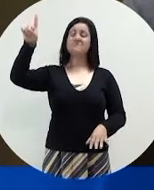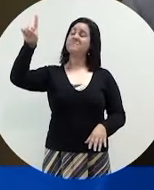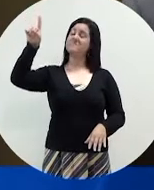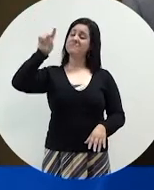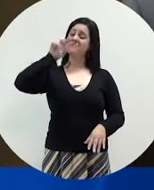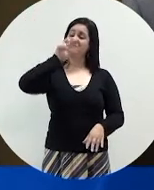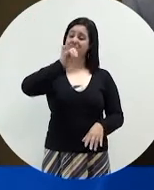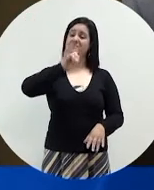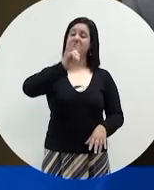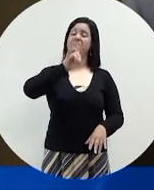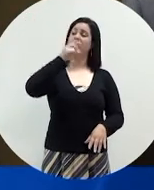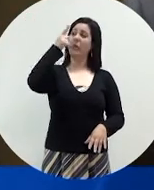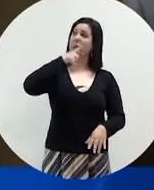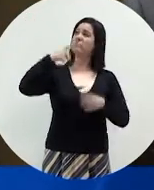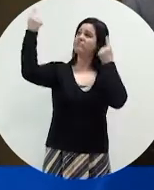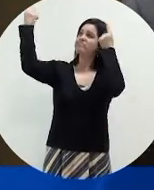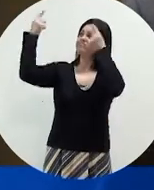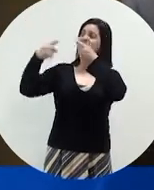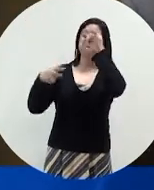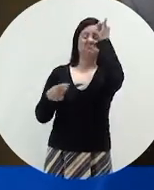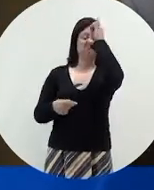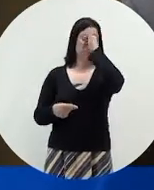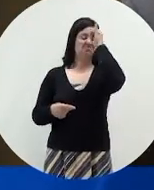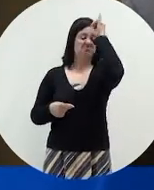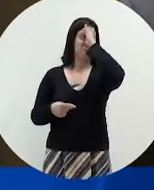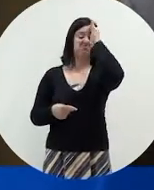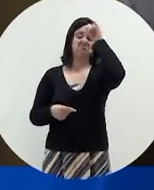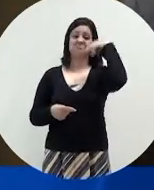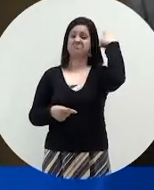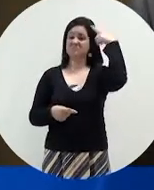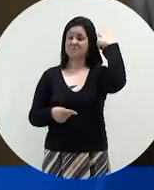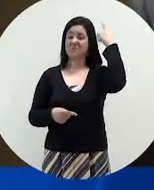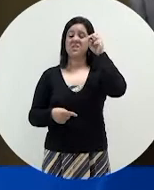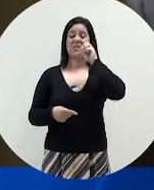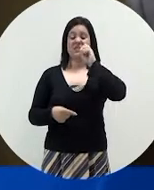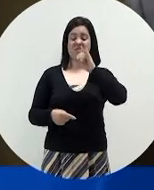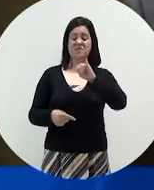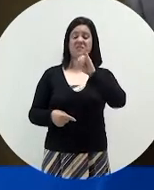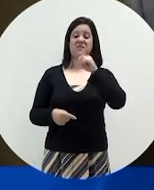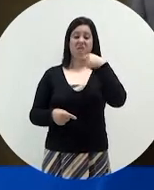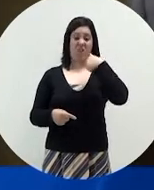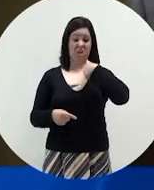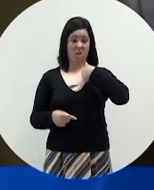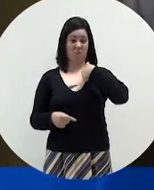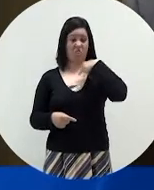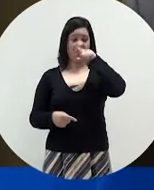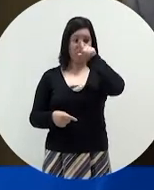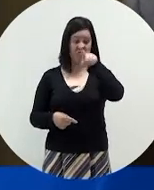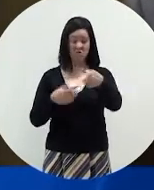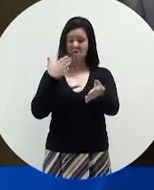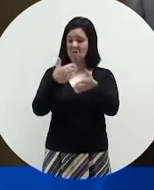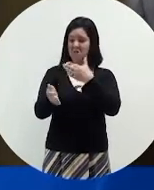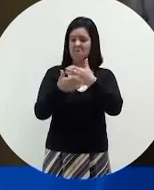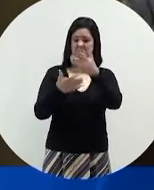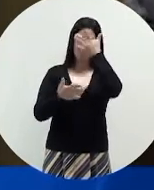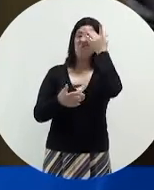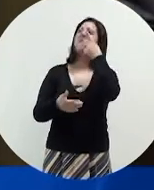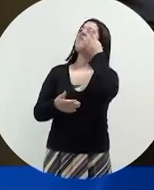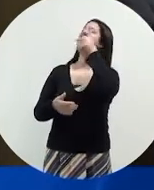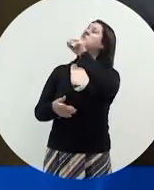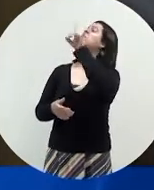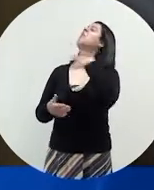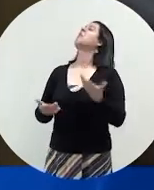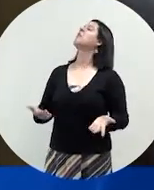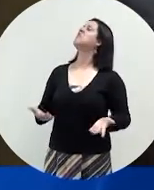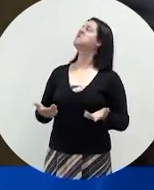toda a sabedoria, toda a força, toda a grandeza está nas suas mãos, e é